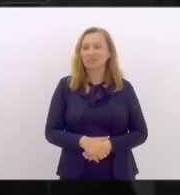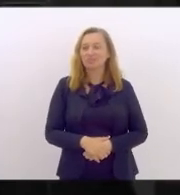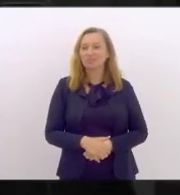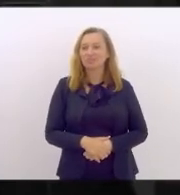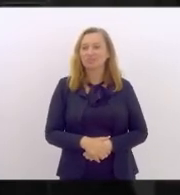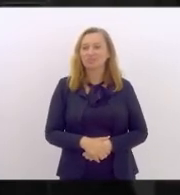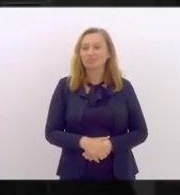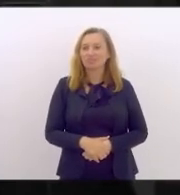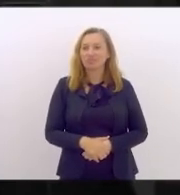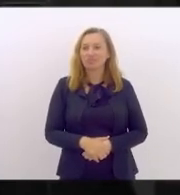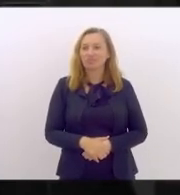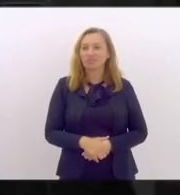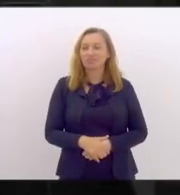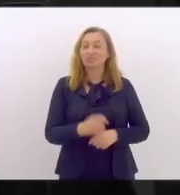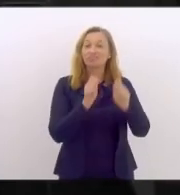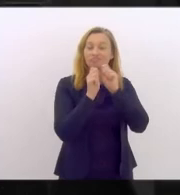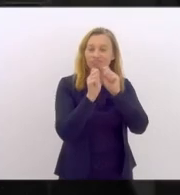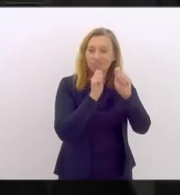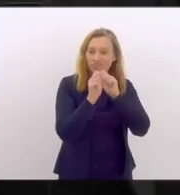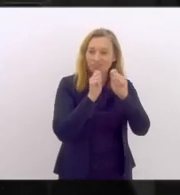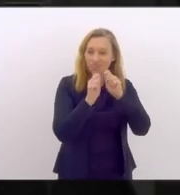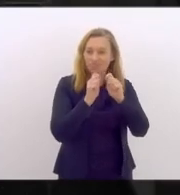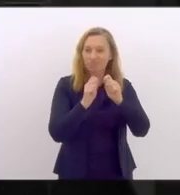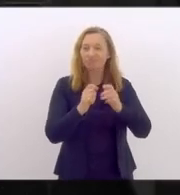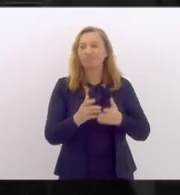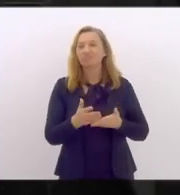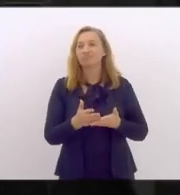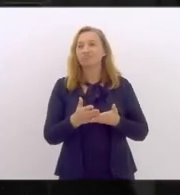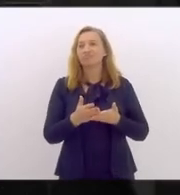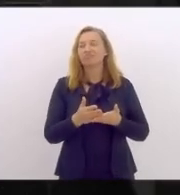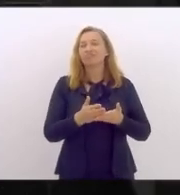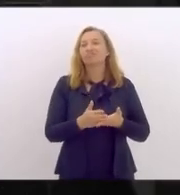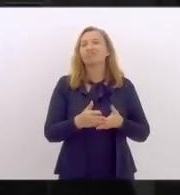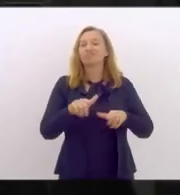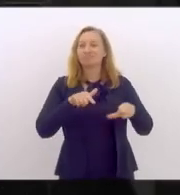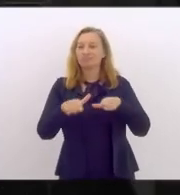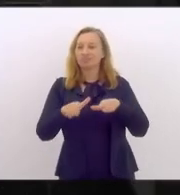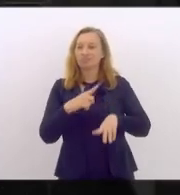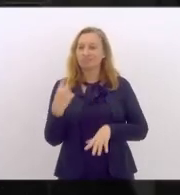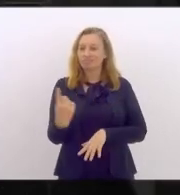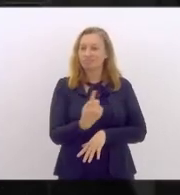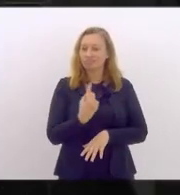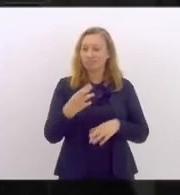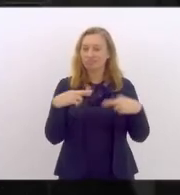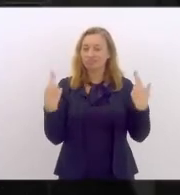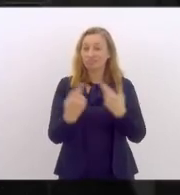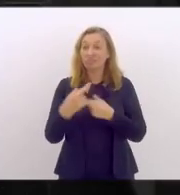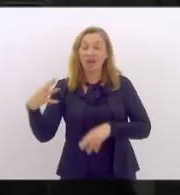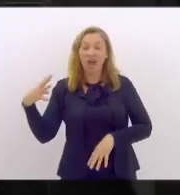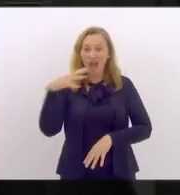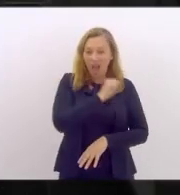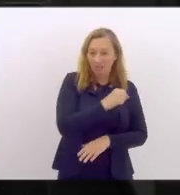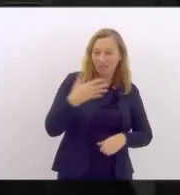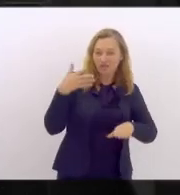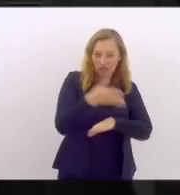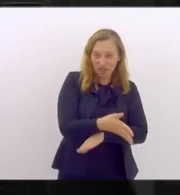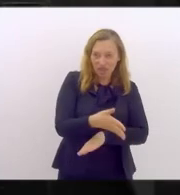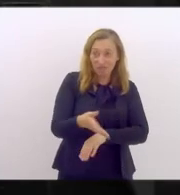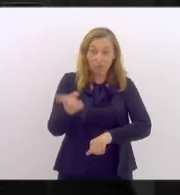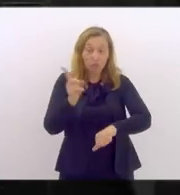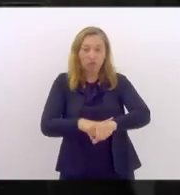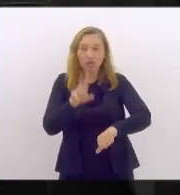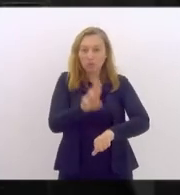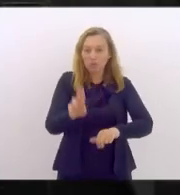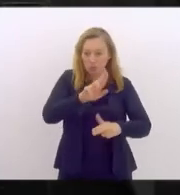e a imprensa que faz a cobertura das nossas sessões cheguei rápido apressado Ainda há tempo de fazer